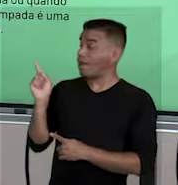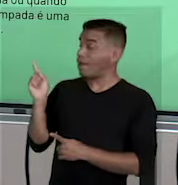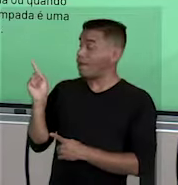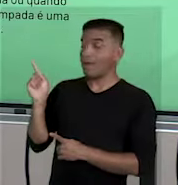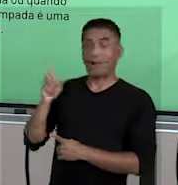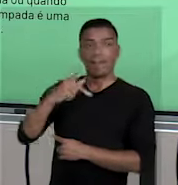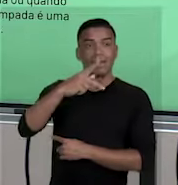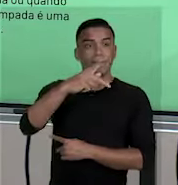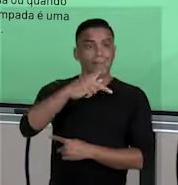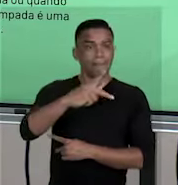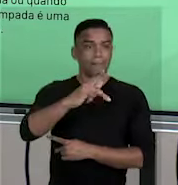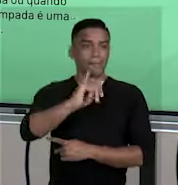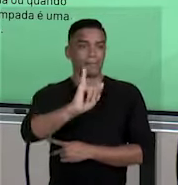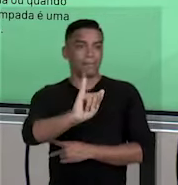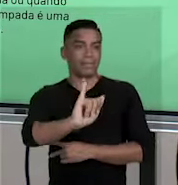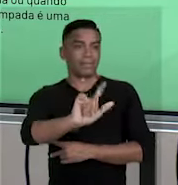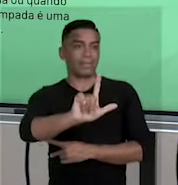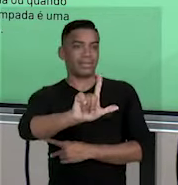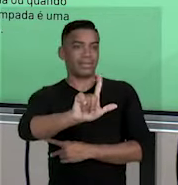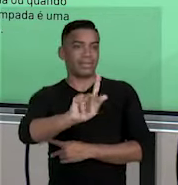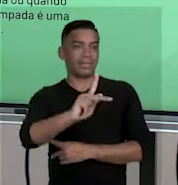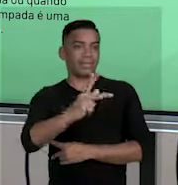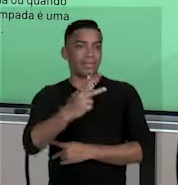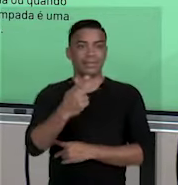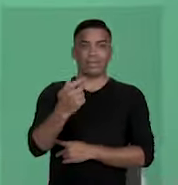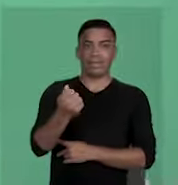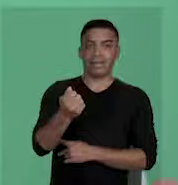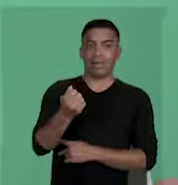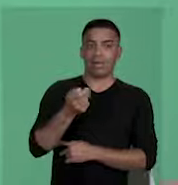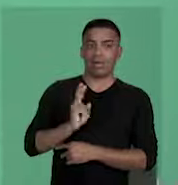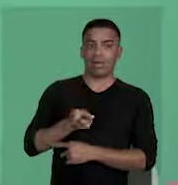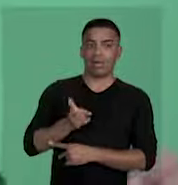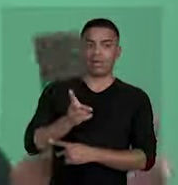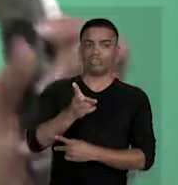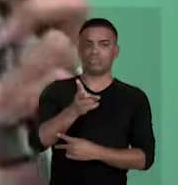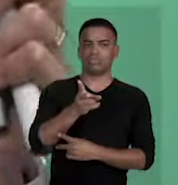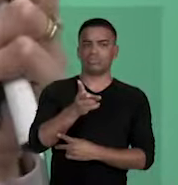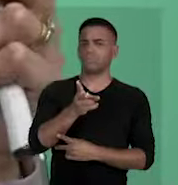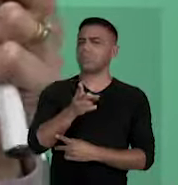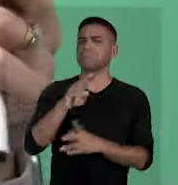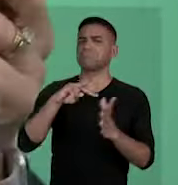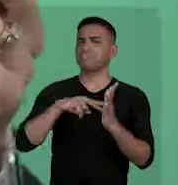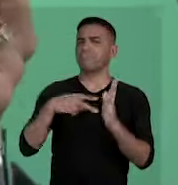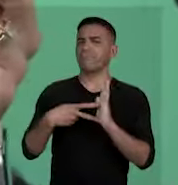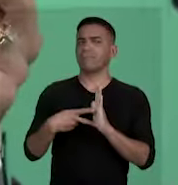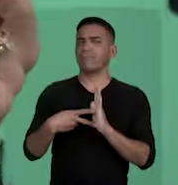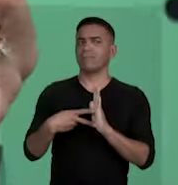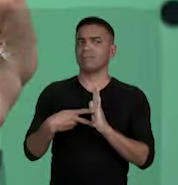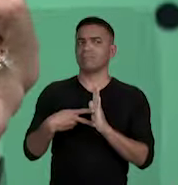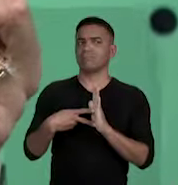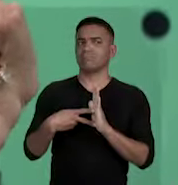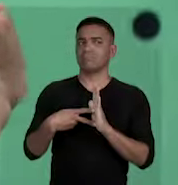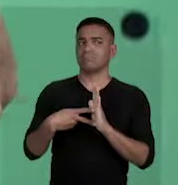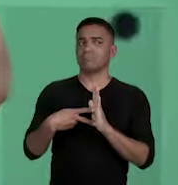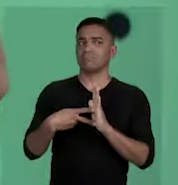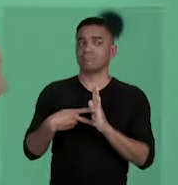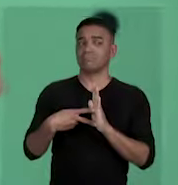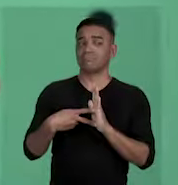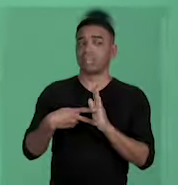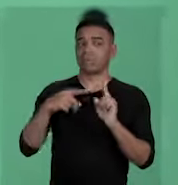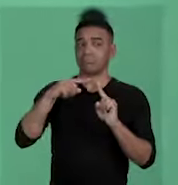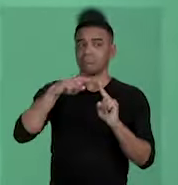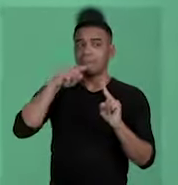pilha, ela é uma corrente contínua. O que que isso significa? Significa que a corrente